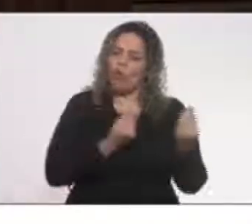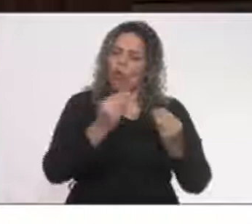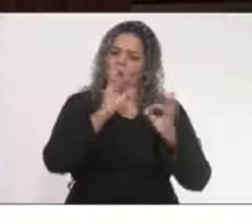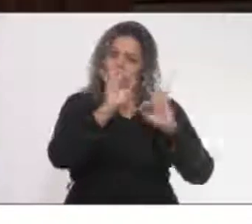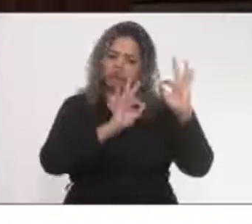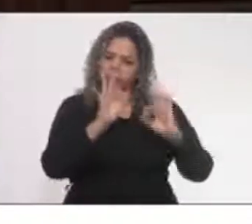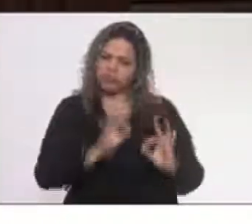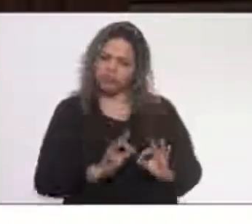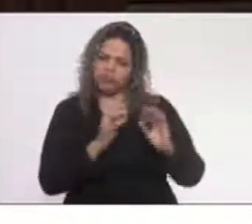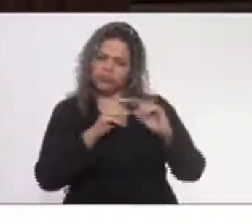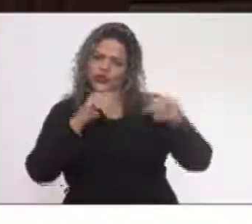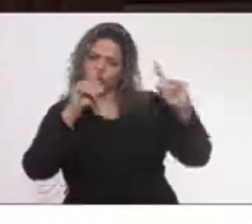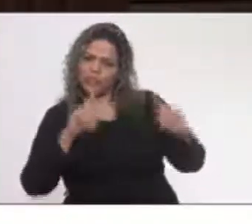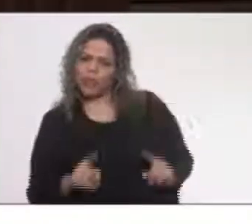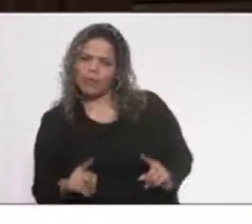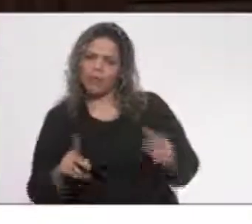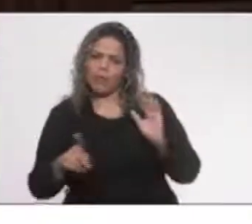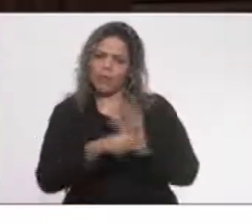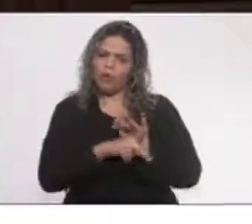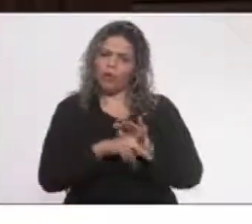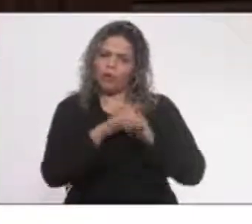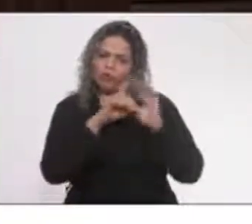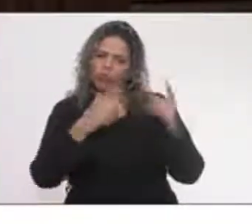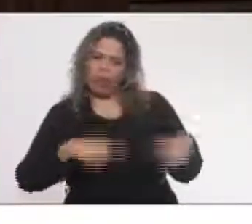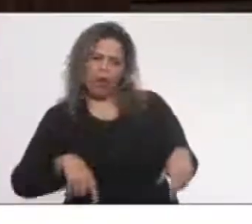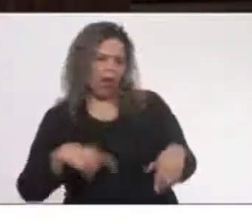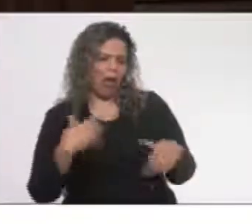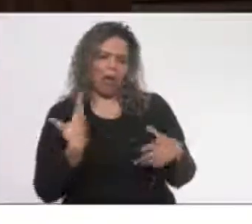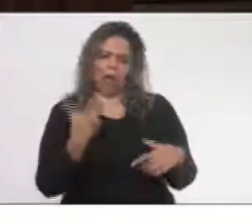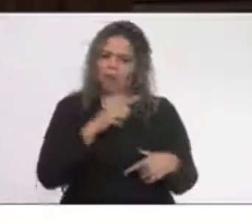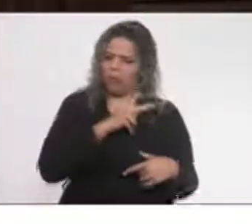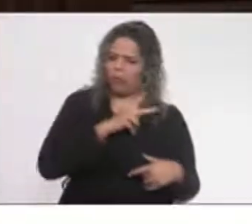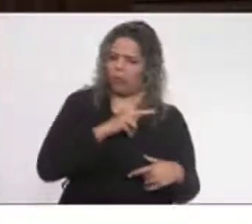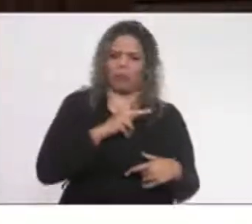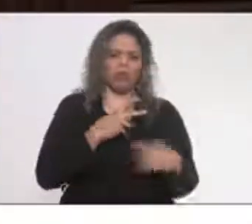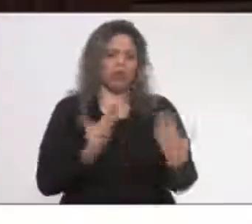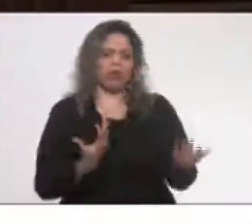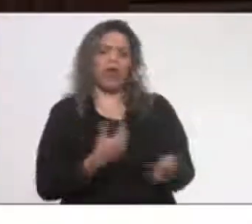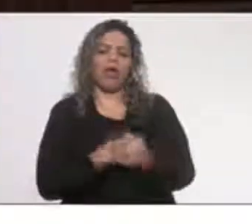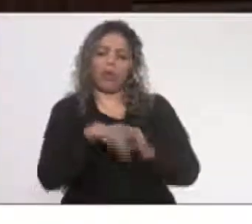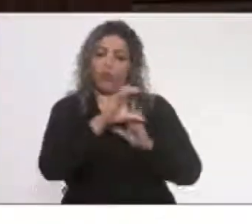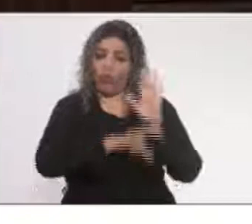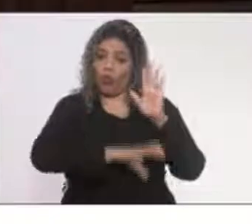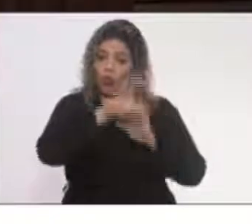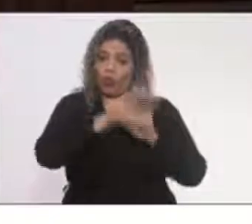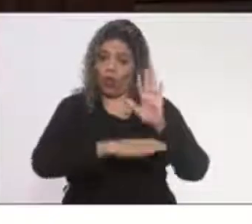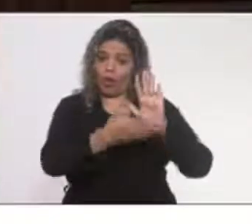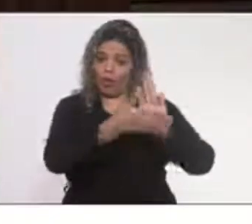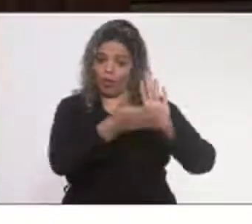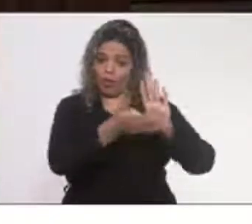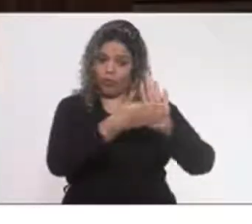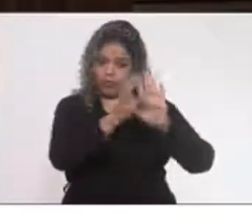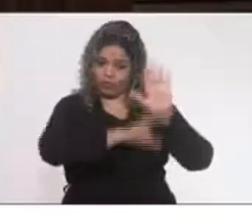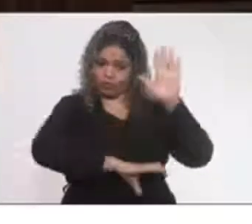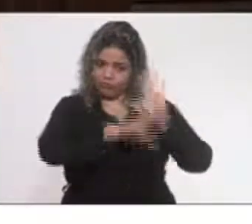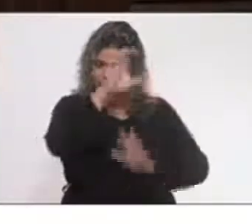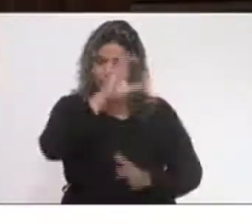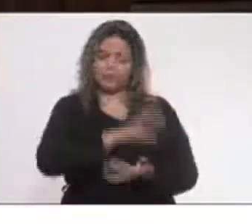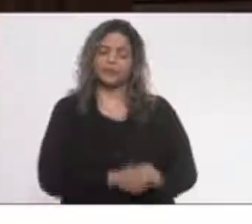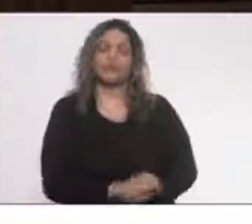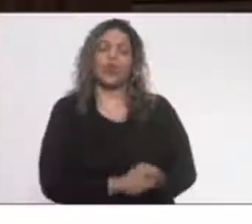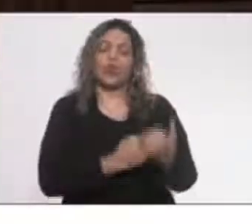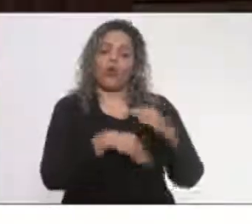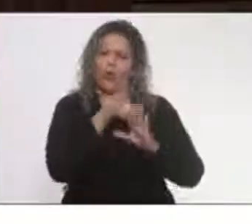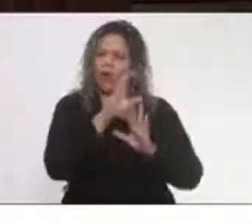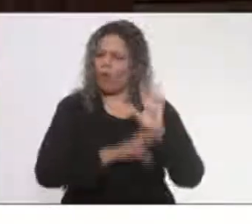organização e funcionamento de um determinado educandário, seja ele público ou privado, é o seu currículo, é a sua proposta curricular.